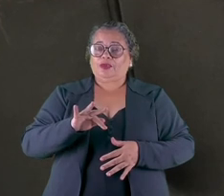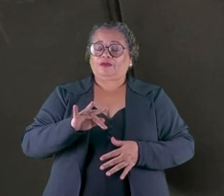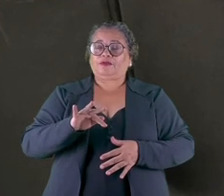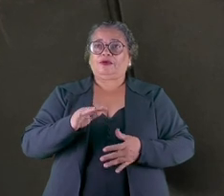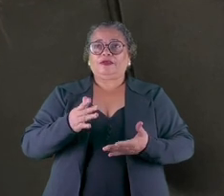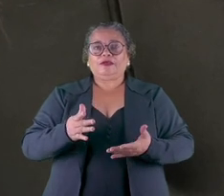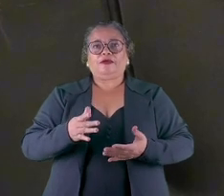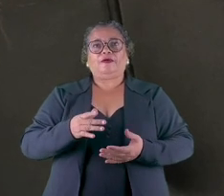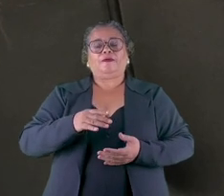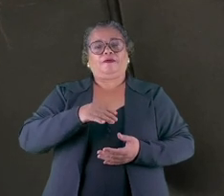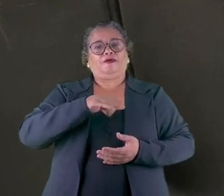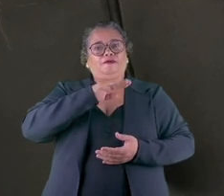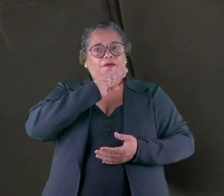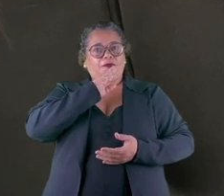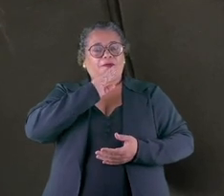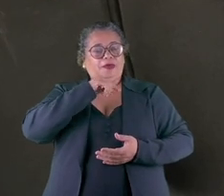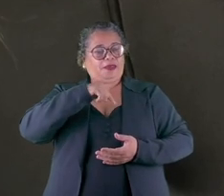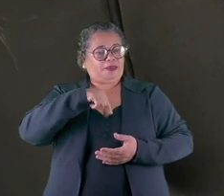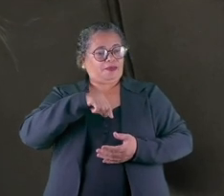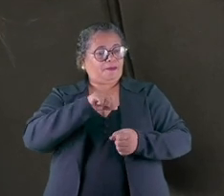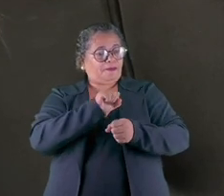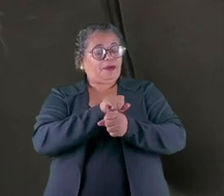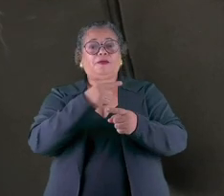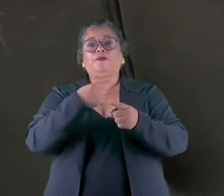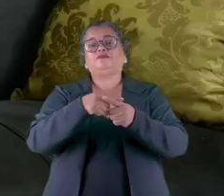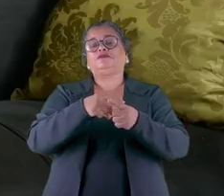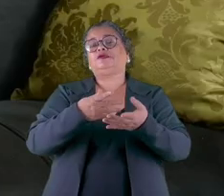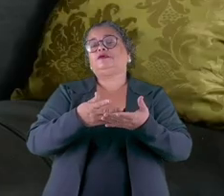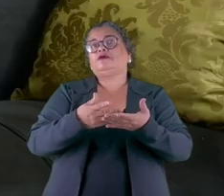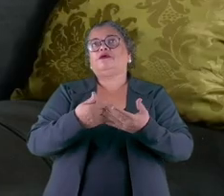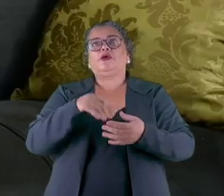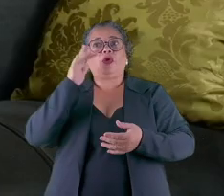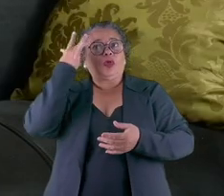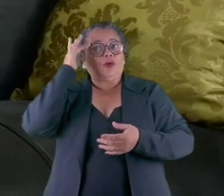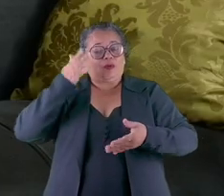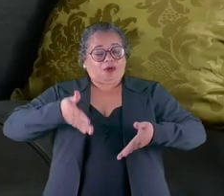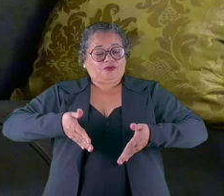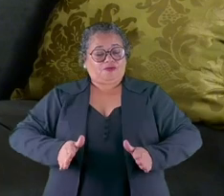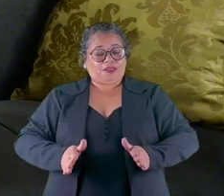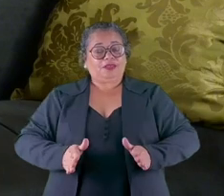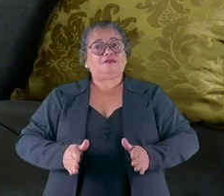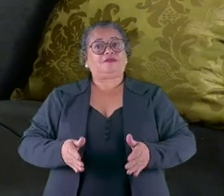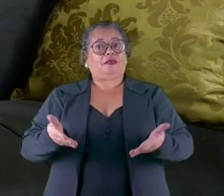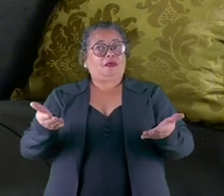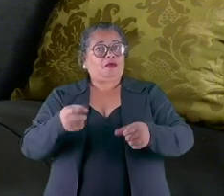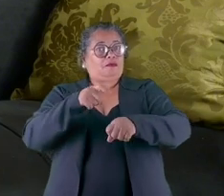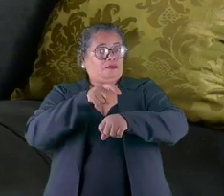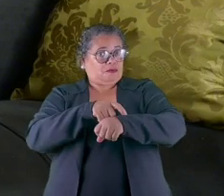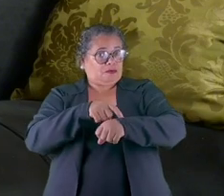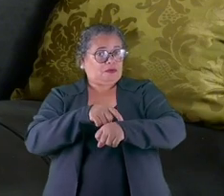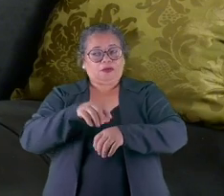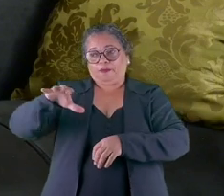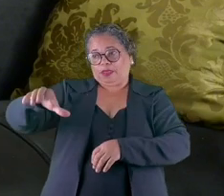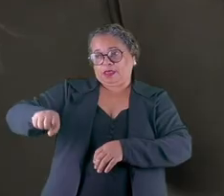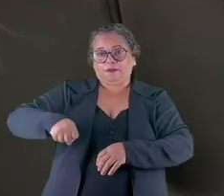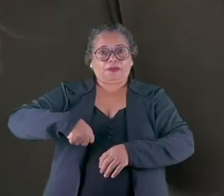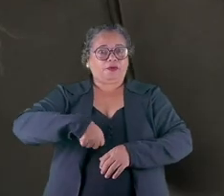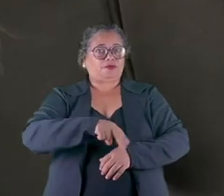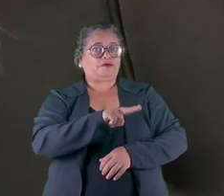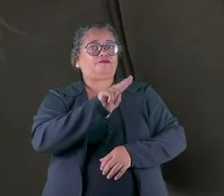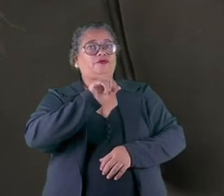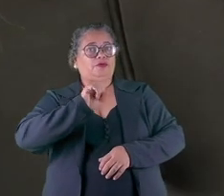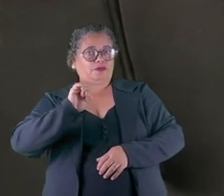já não, né, poderia acontecer a qualquer momento. Falei, pai, eu tô passando mal. Quando pensei, não, falei, mãe, pode parar porque eu acho que agora